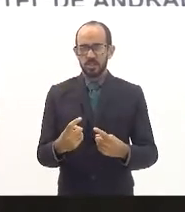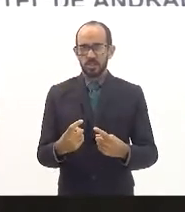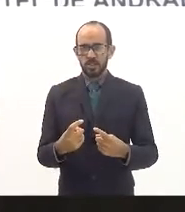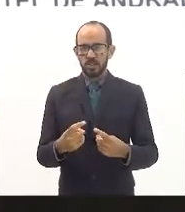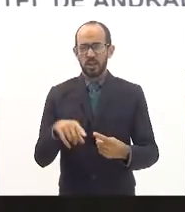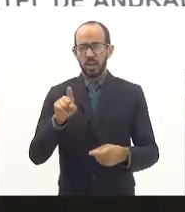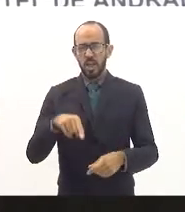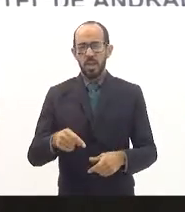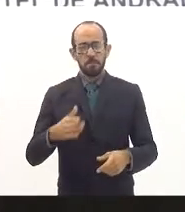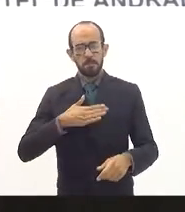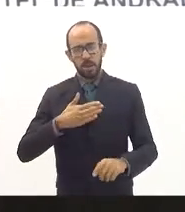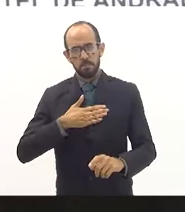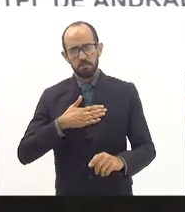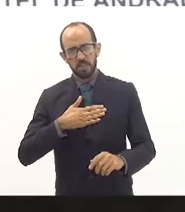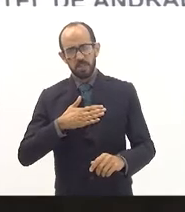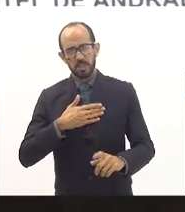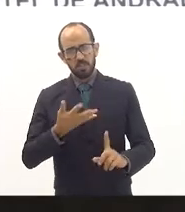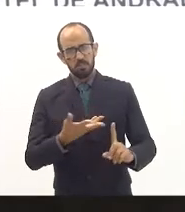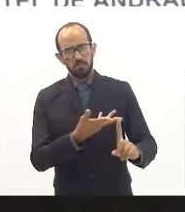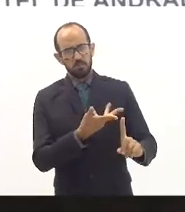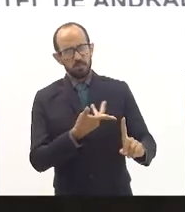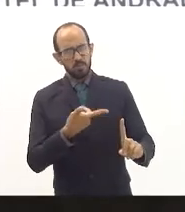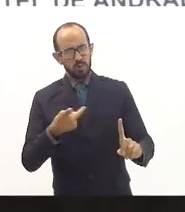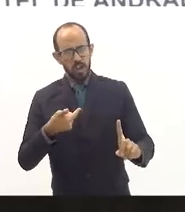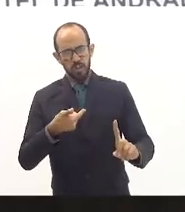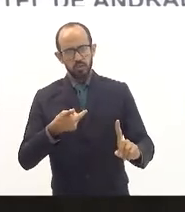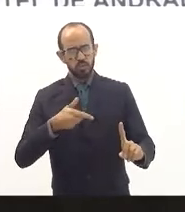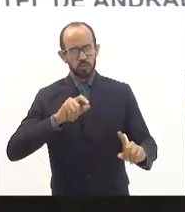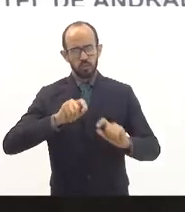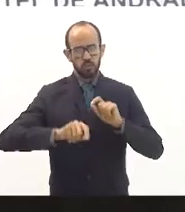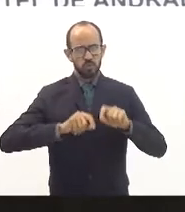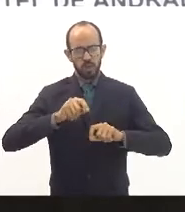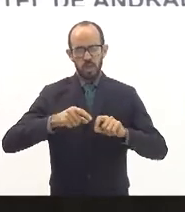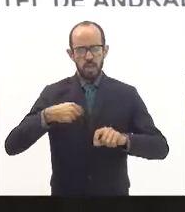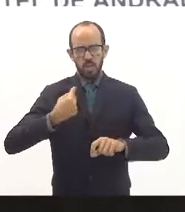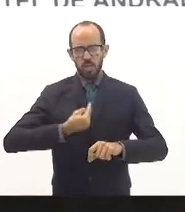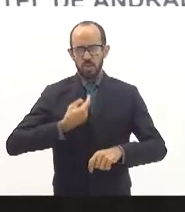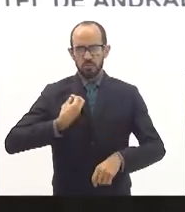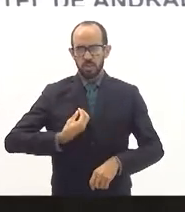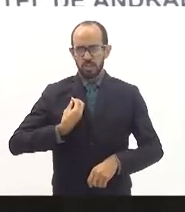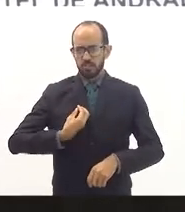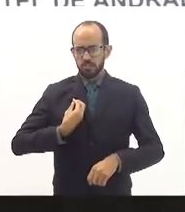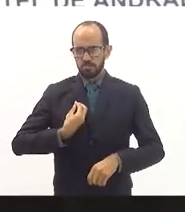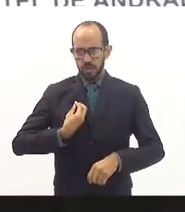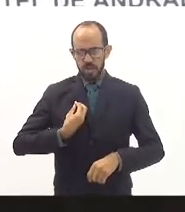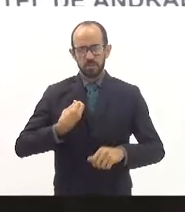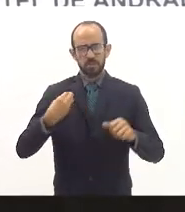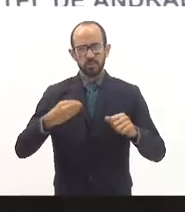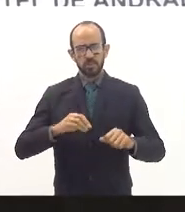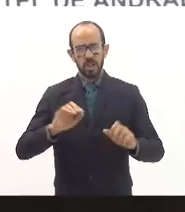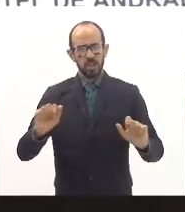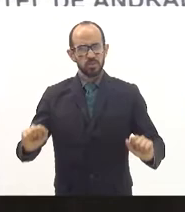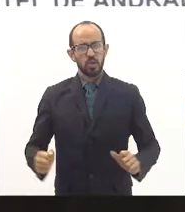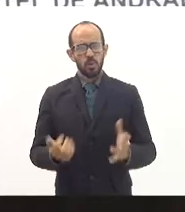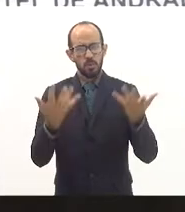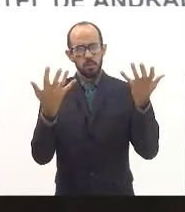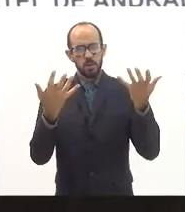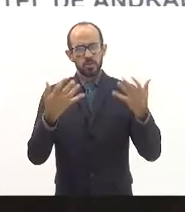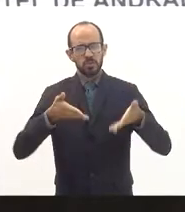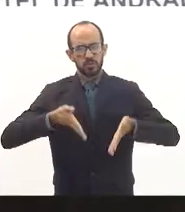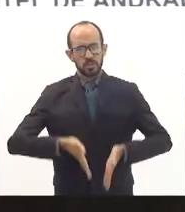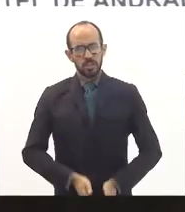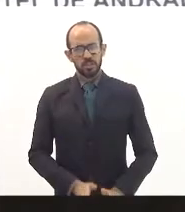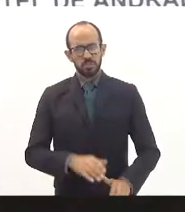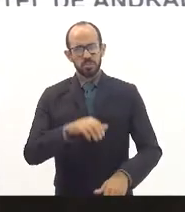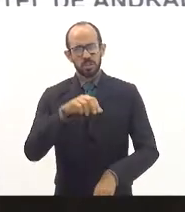um privilégio para todos nós participarmos das comemorações do centenário de nascimento de Leonel